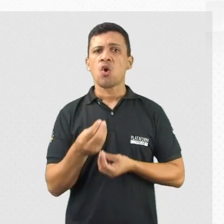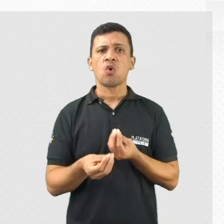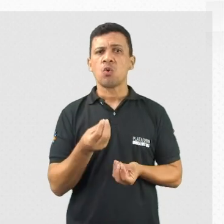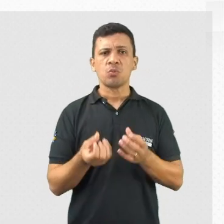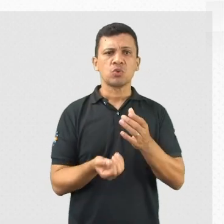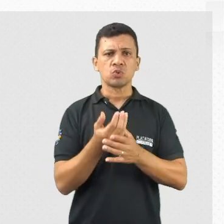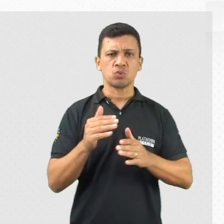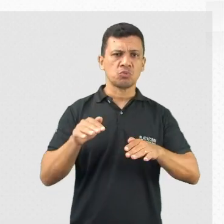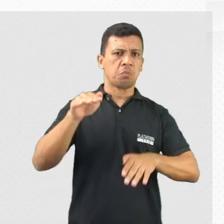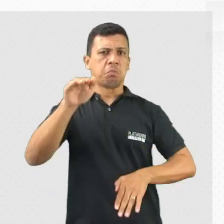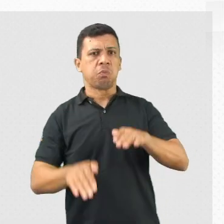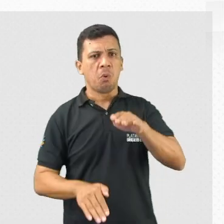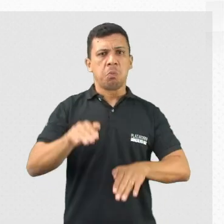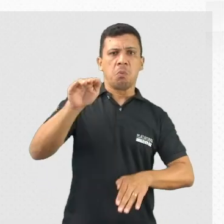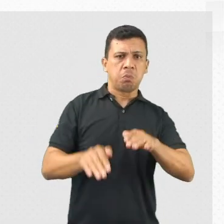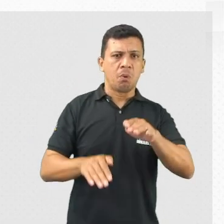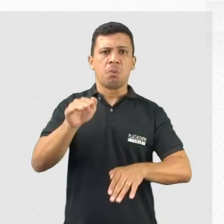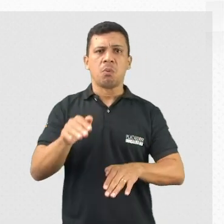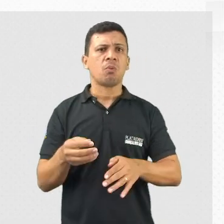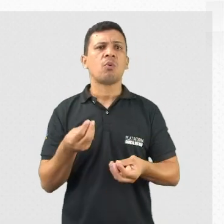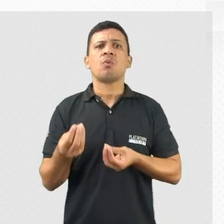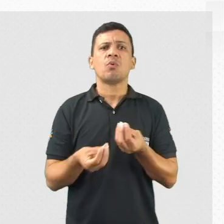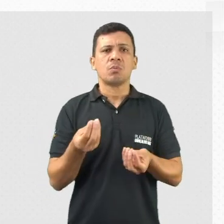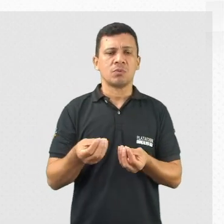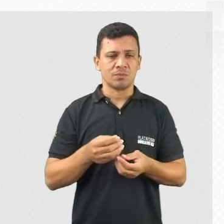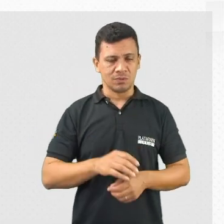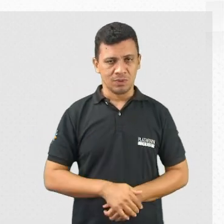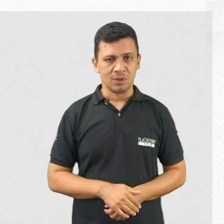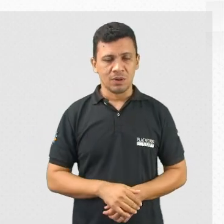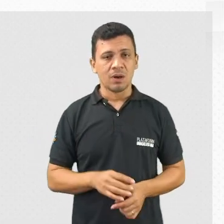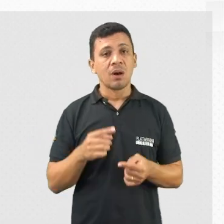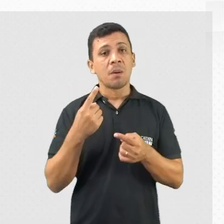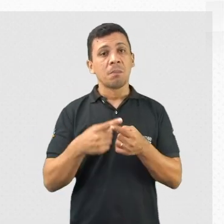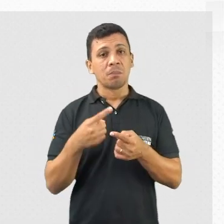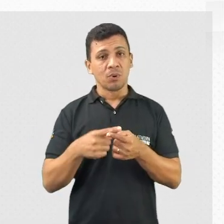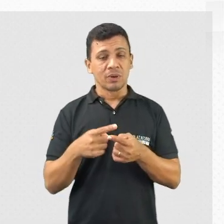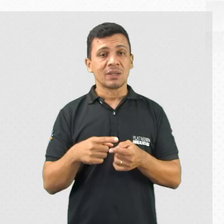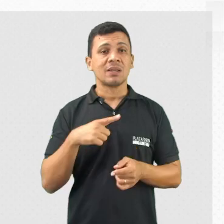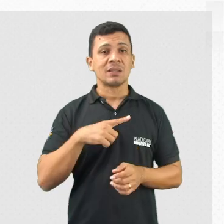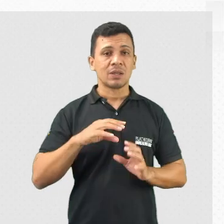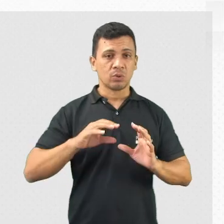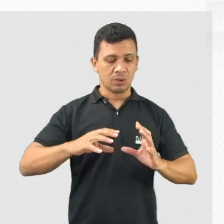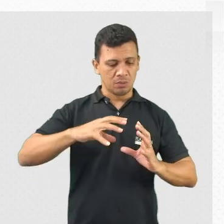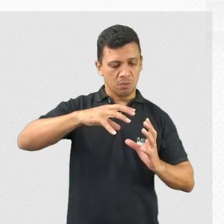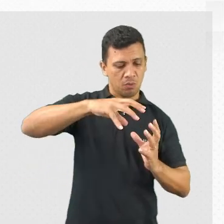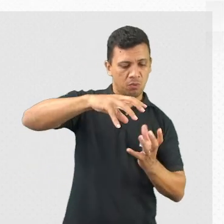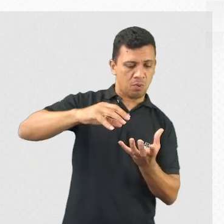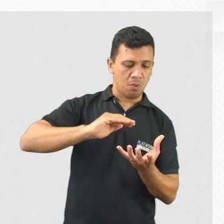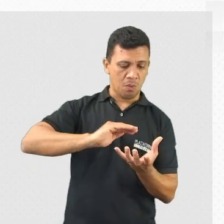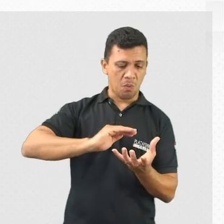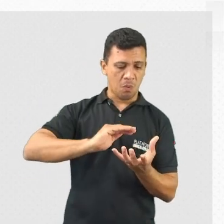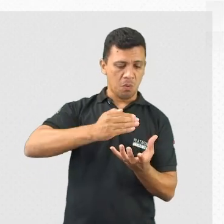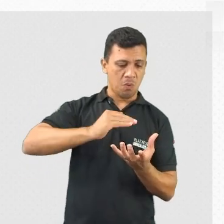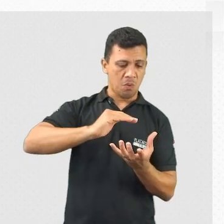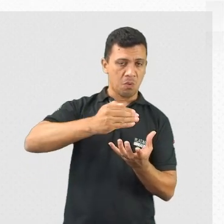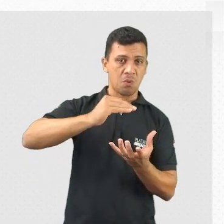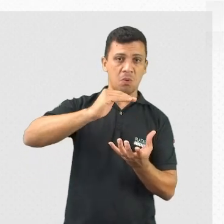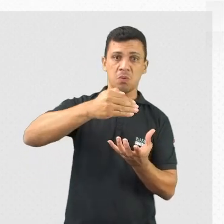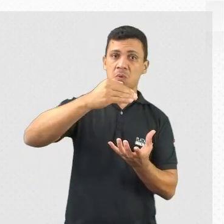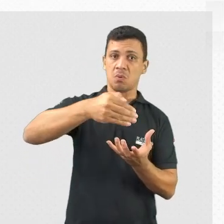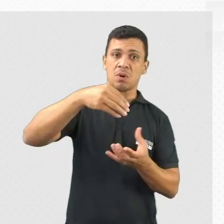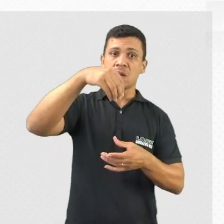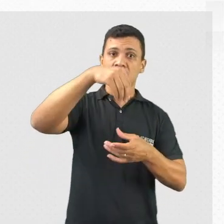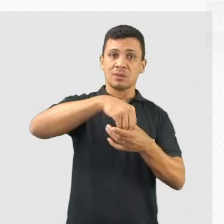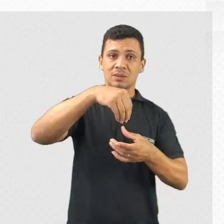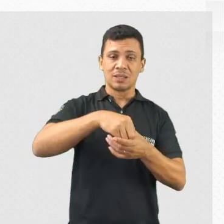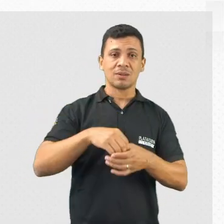as placas tectônicas elas se movimentam e se encontram? É por causa das camadas internas da Terra, especificamente uma